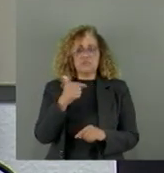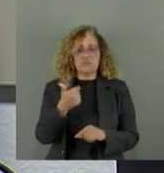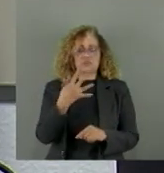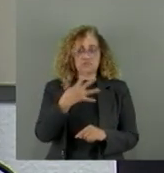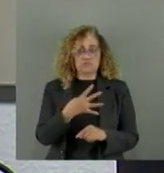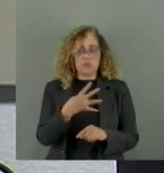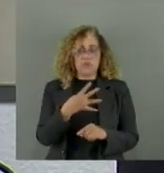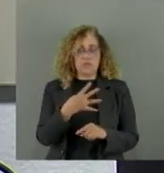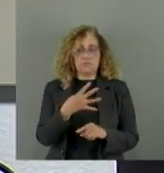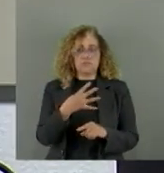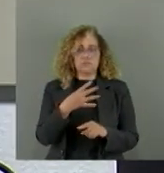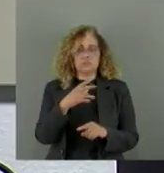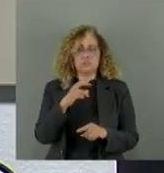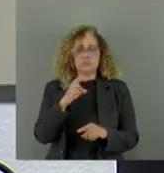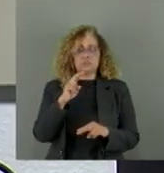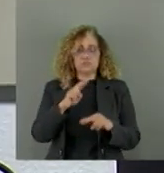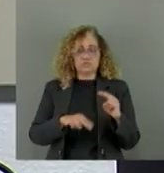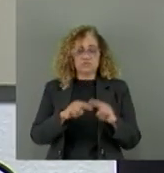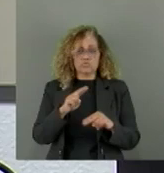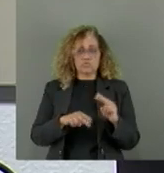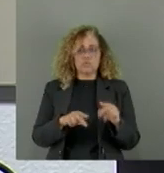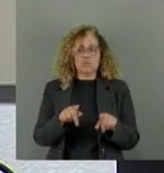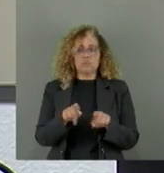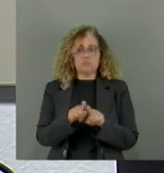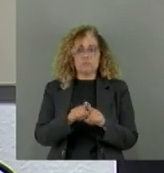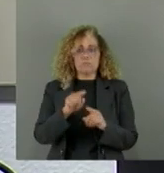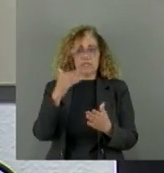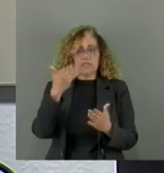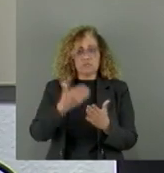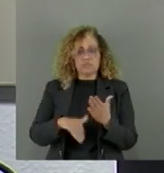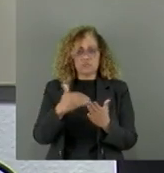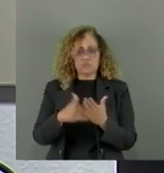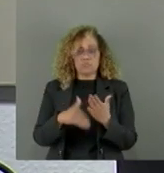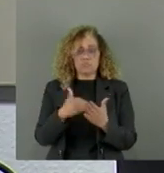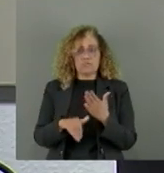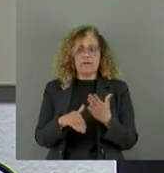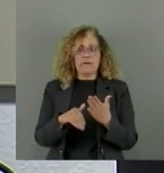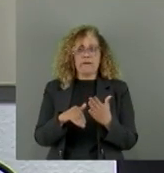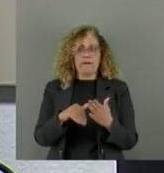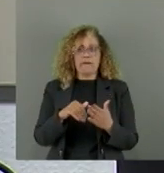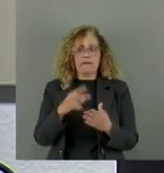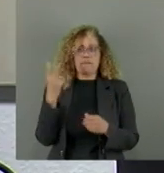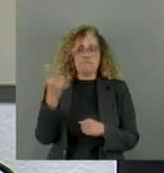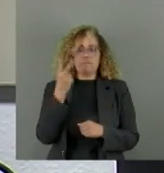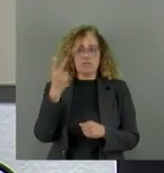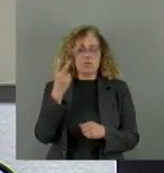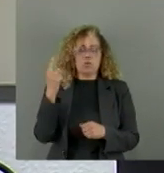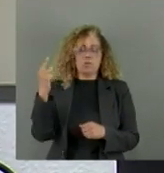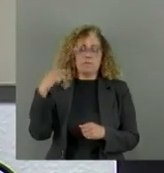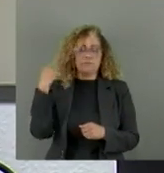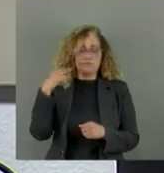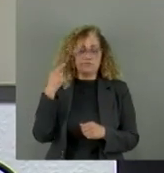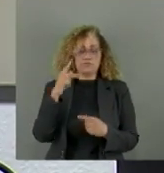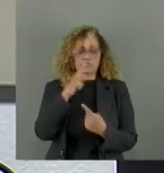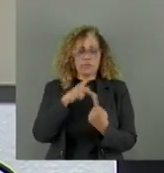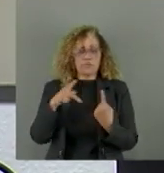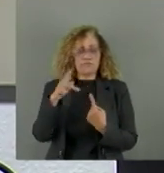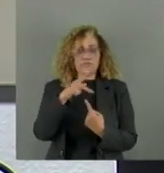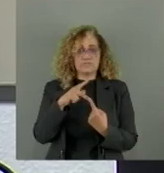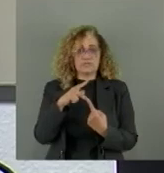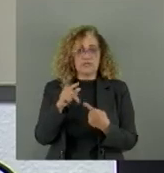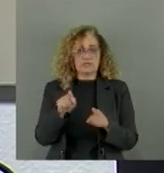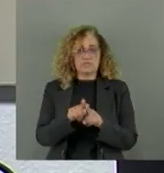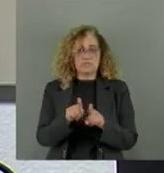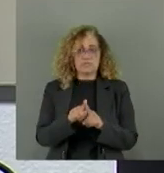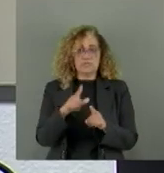1991, para permitir o desconto dos honorários advocatícios dos benefícios previdenciários devidos